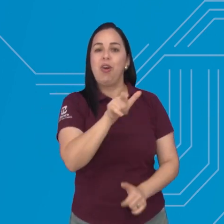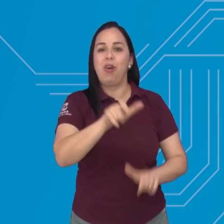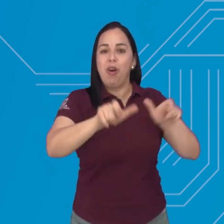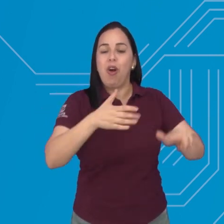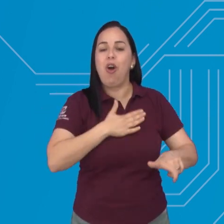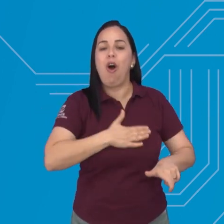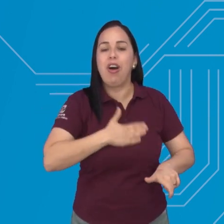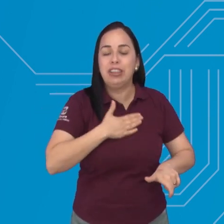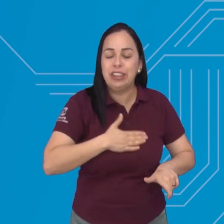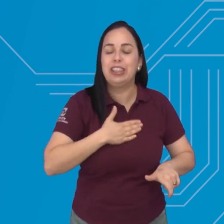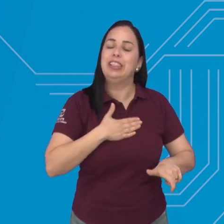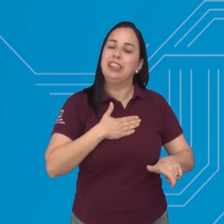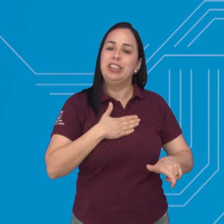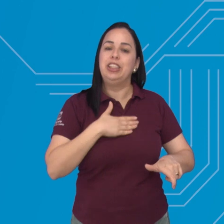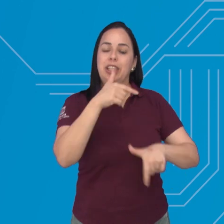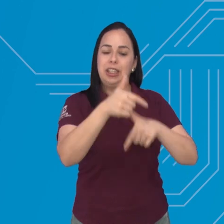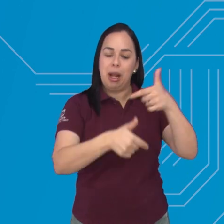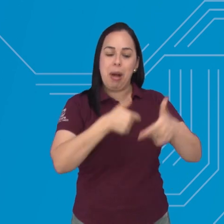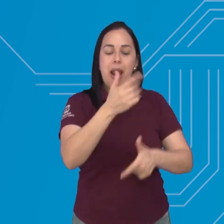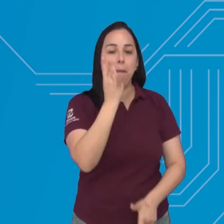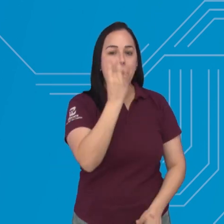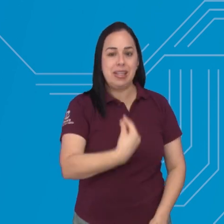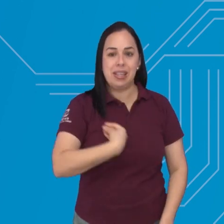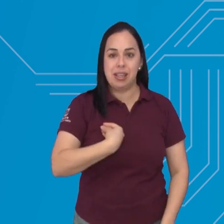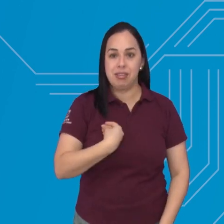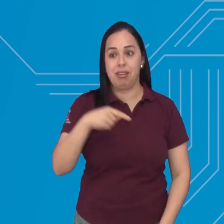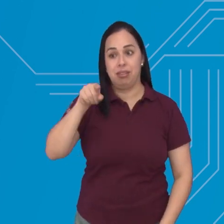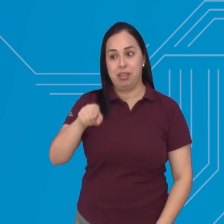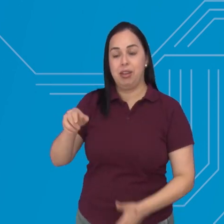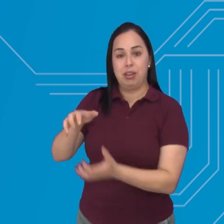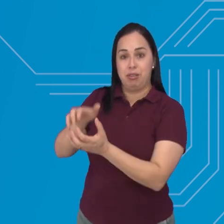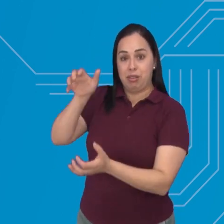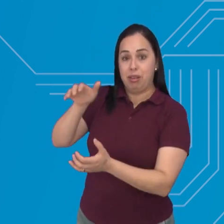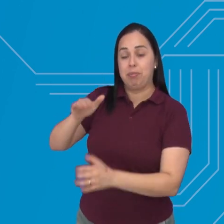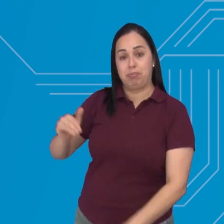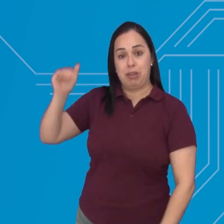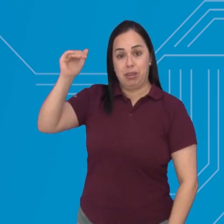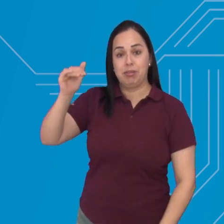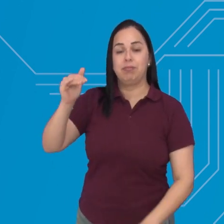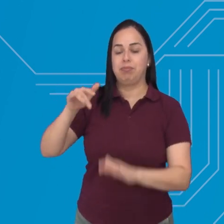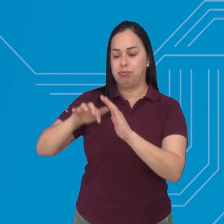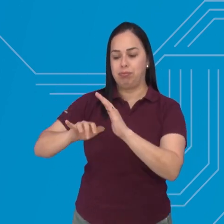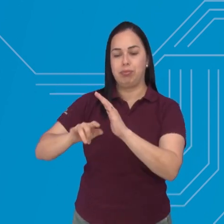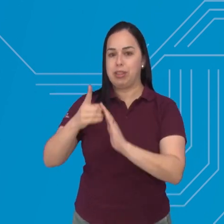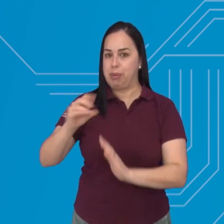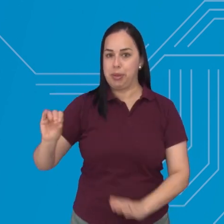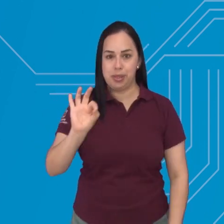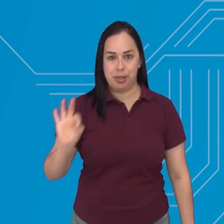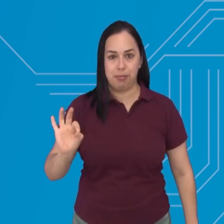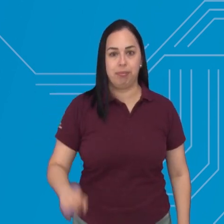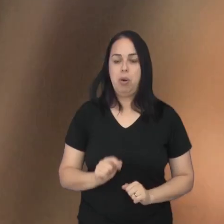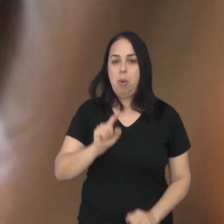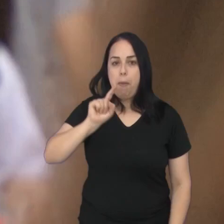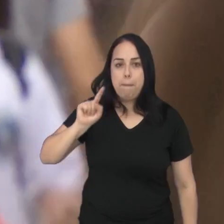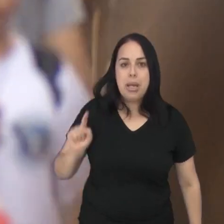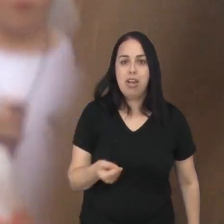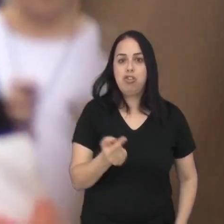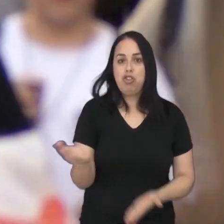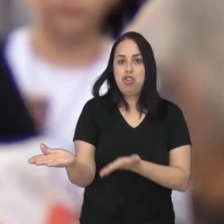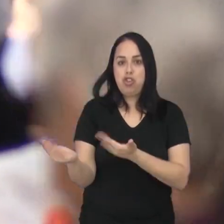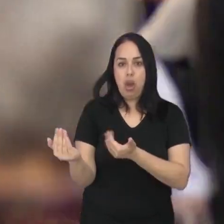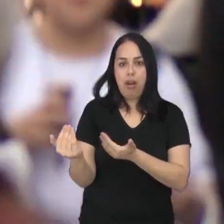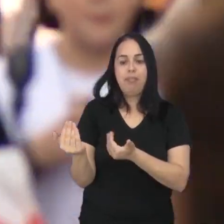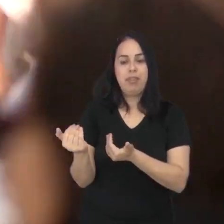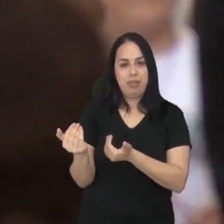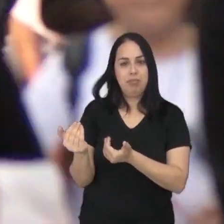a modelos com dias de trabalho presencial, enquanto os mais velhos optam pela rotina 100% remota. Mais de 1